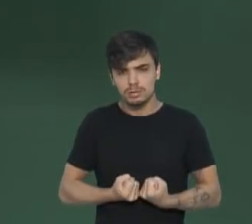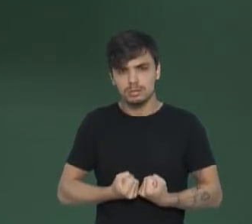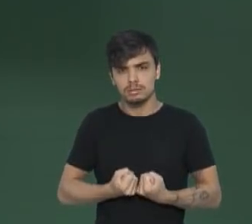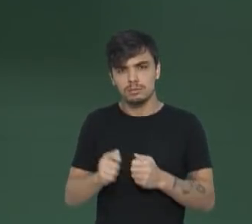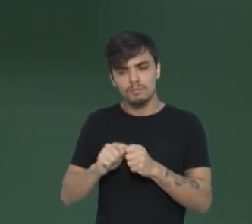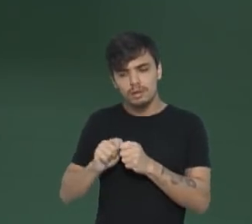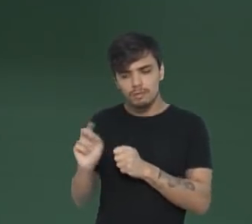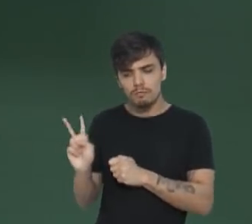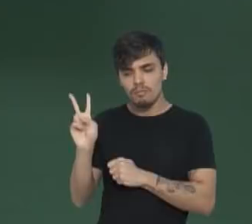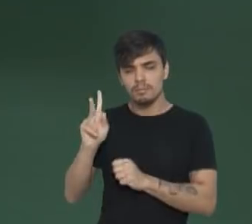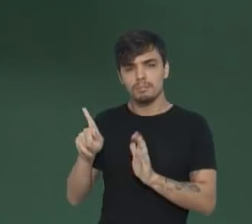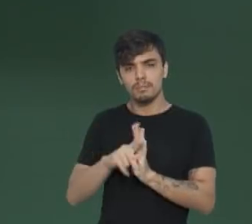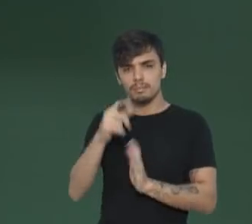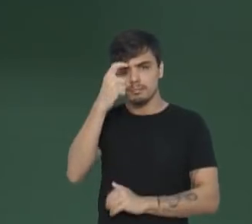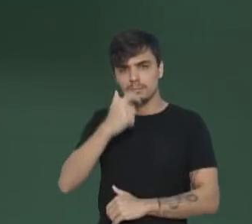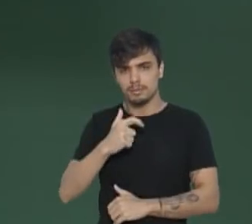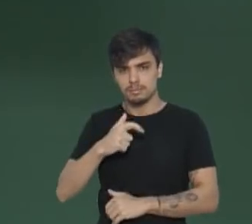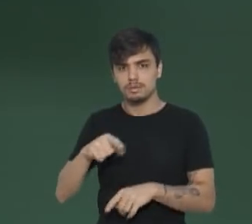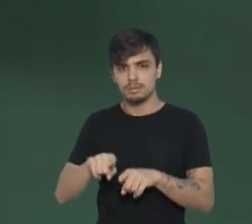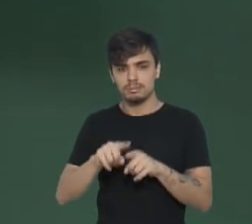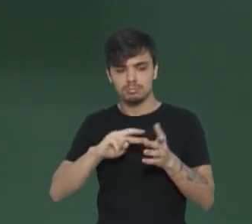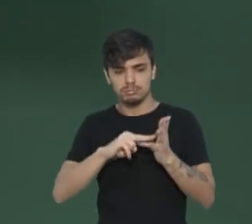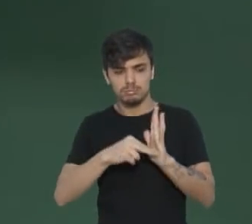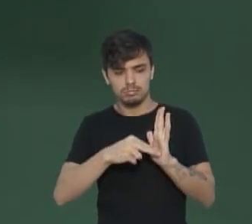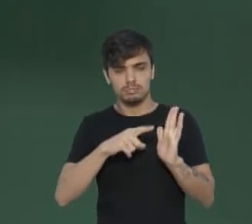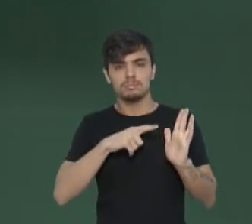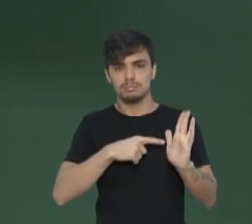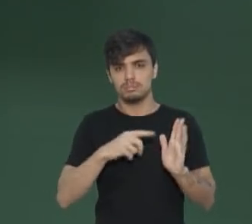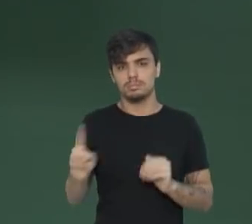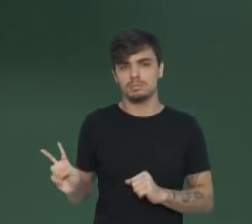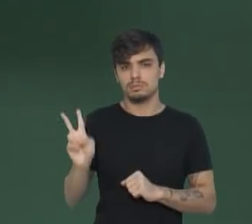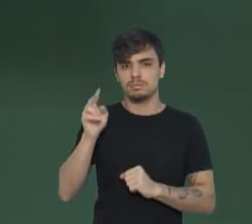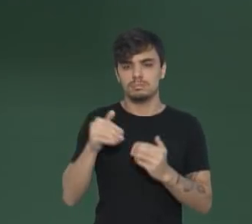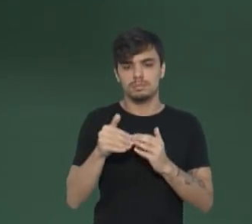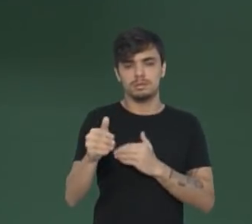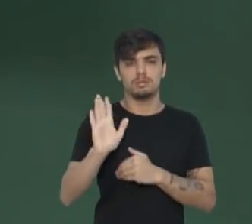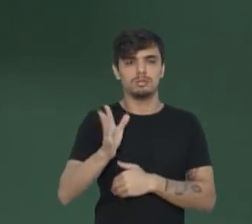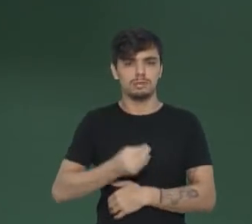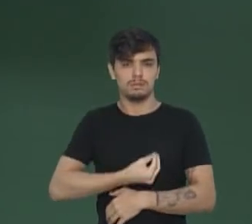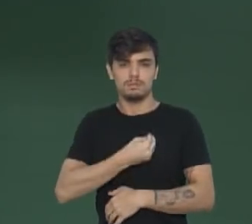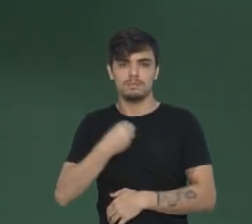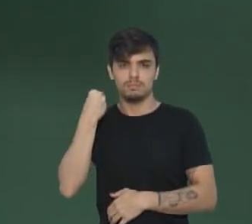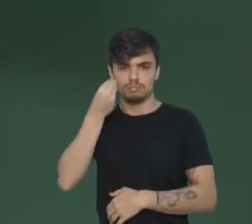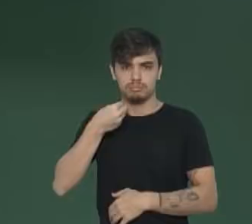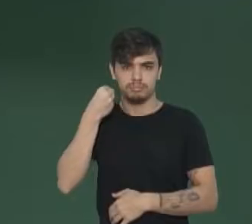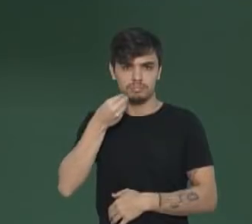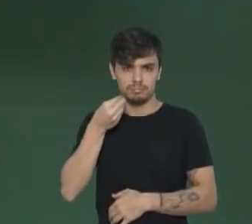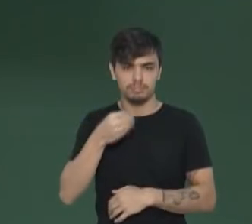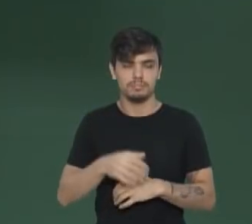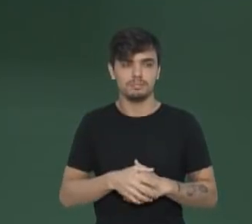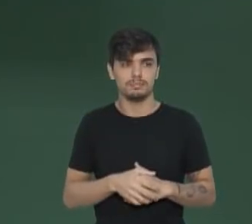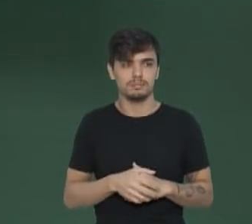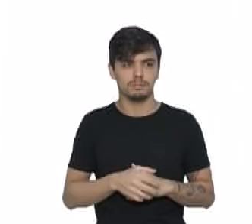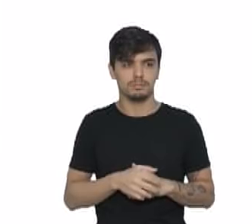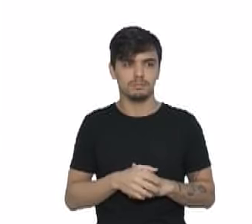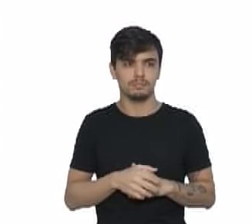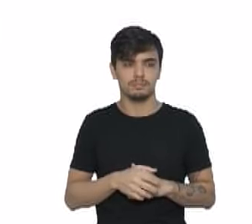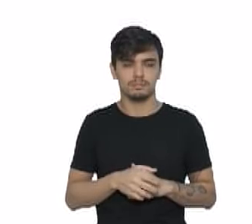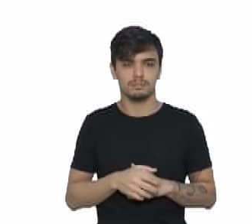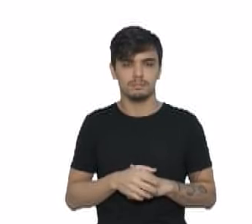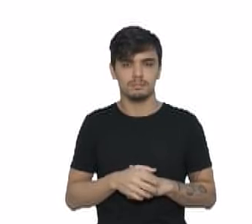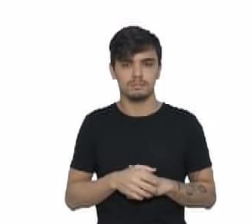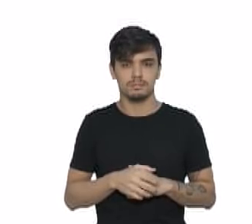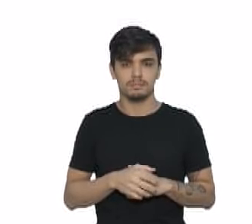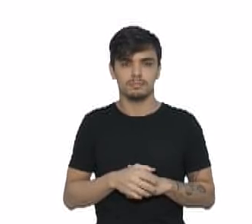para mim mesmo, ressignifico valores a partir do que eu já vivi. Né? Lembra quando nós falamos da moral do Senhor? Tá? O que, né,